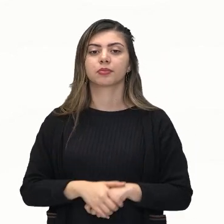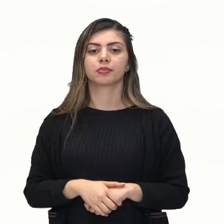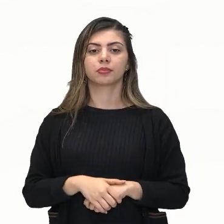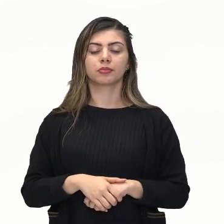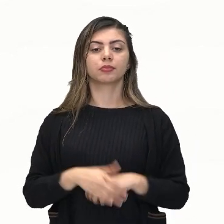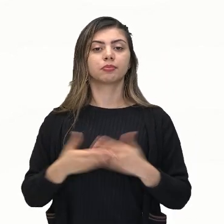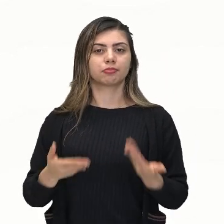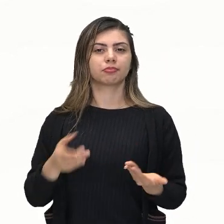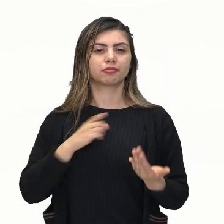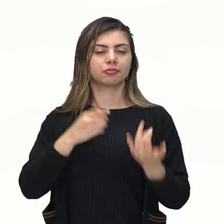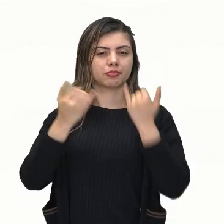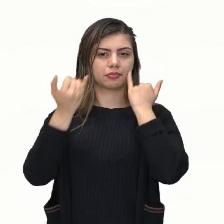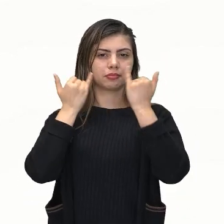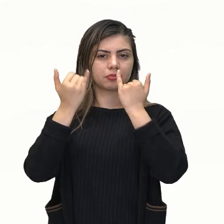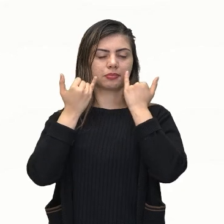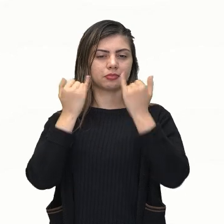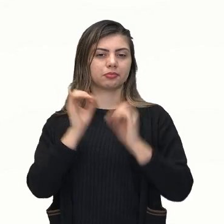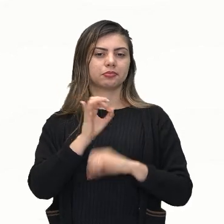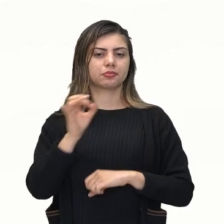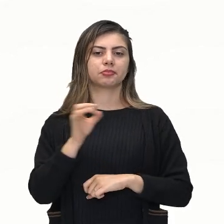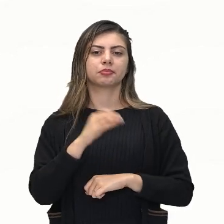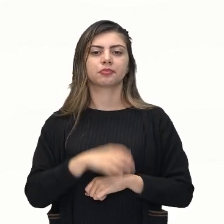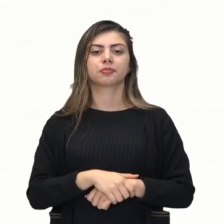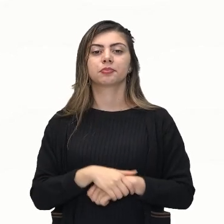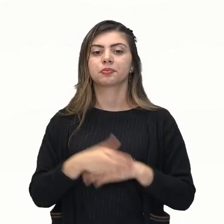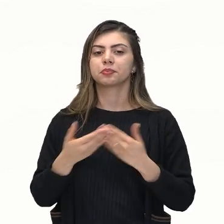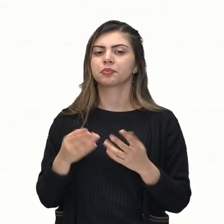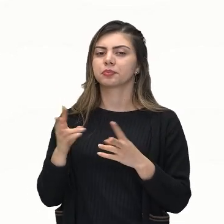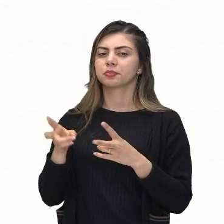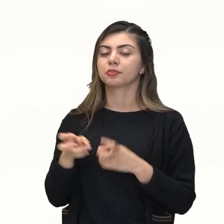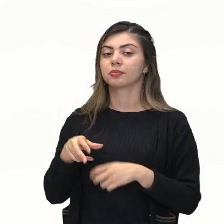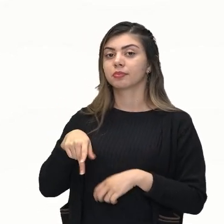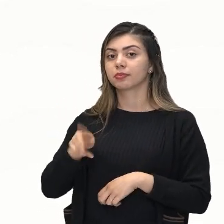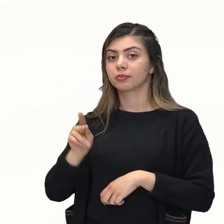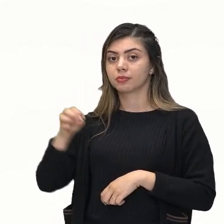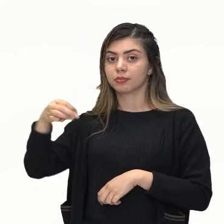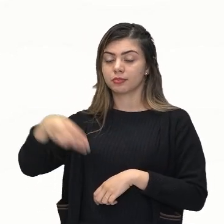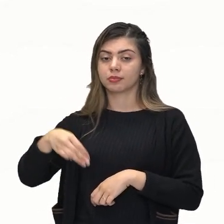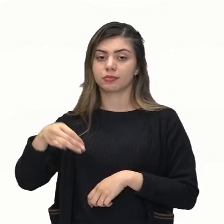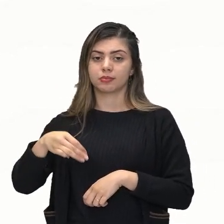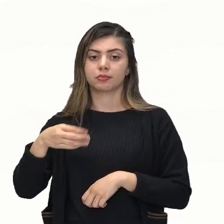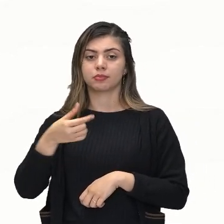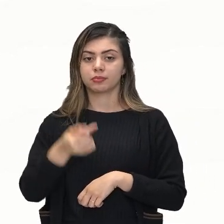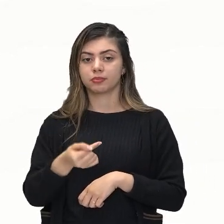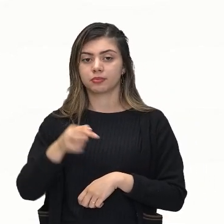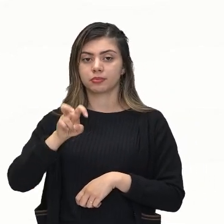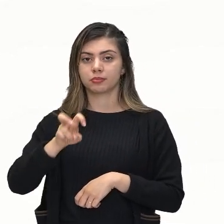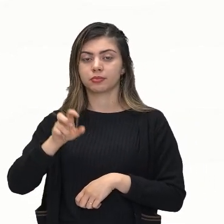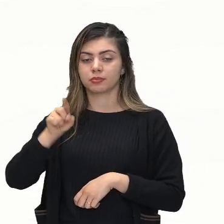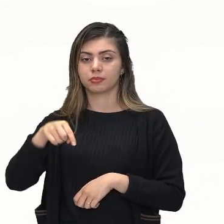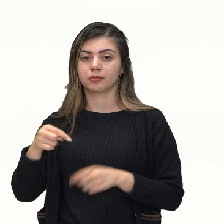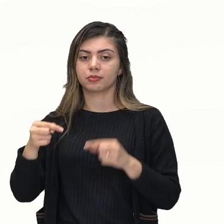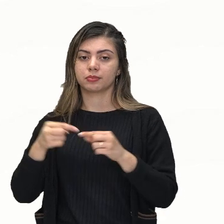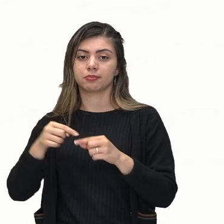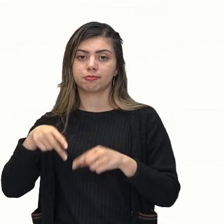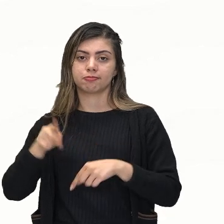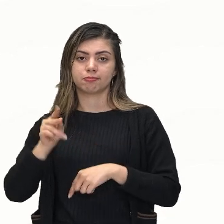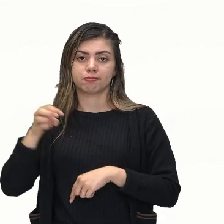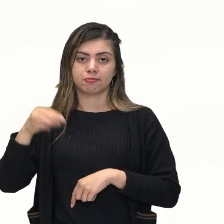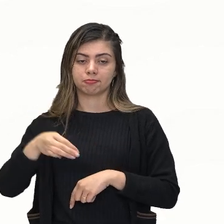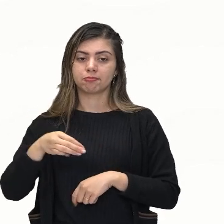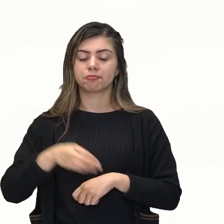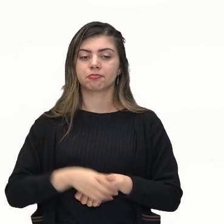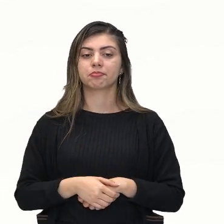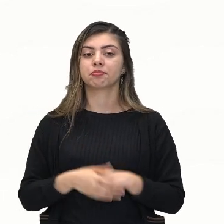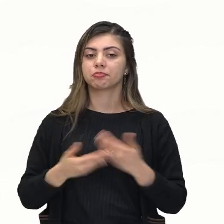das informações, tá? Aqui é quilômetros por hora, ele vai ter que estar exatamente na nossa coluna de quilômetros